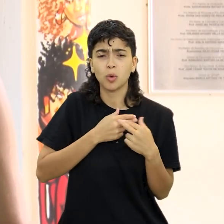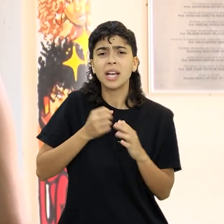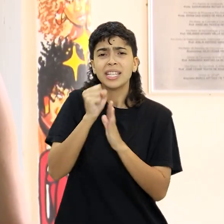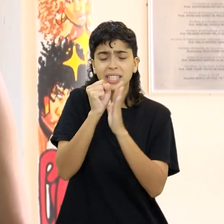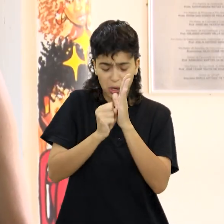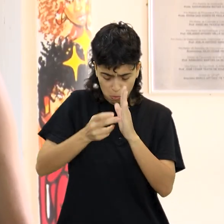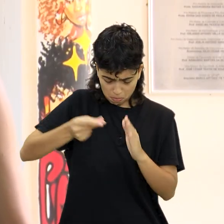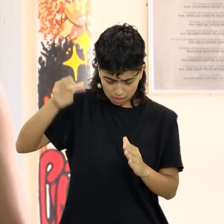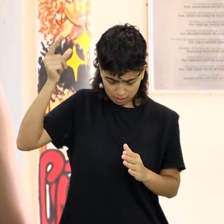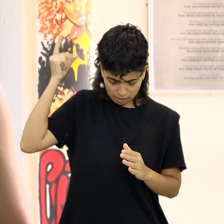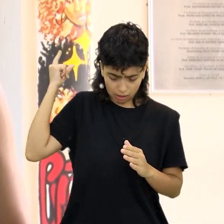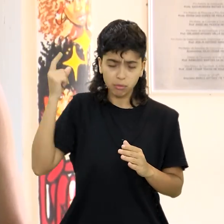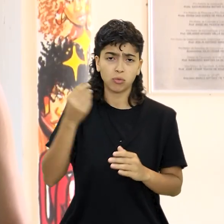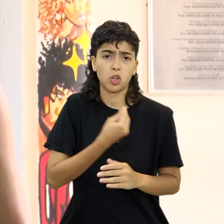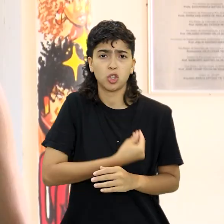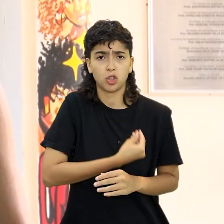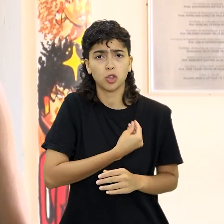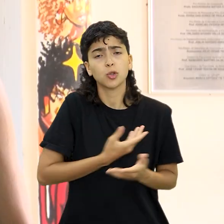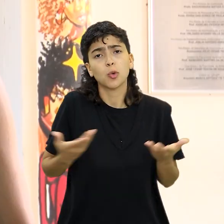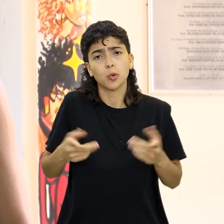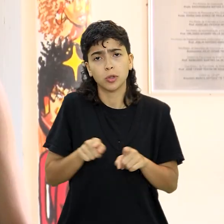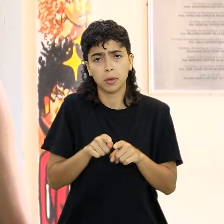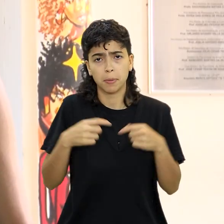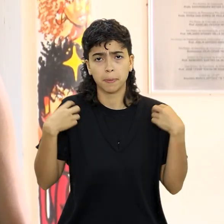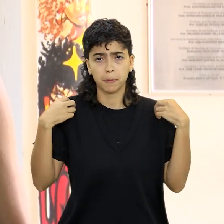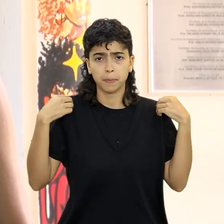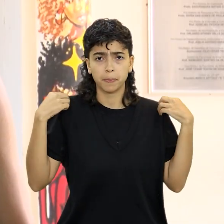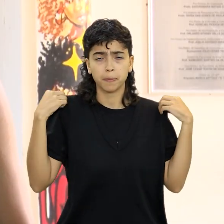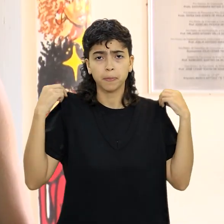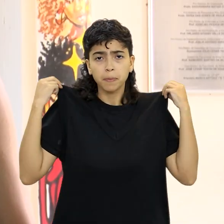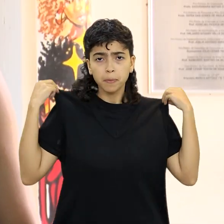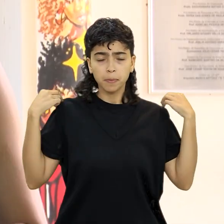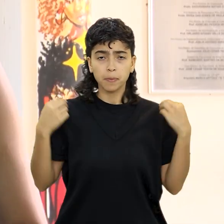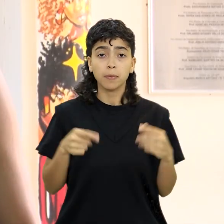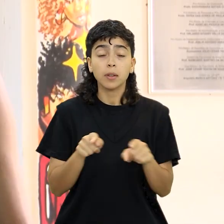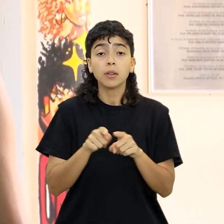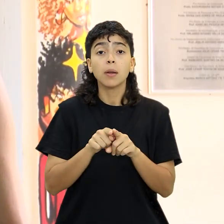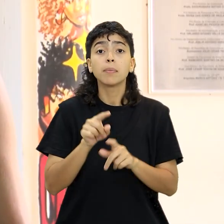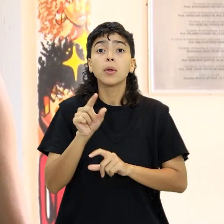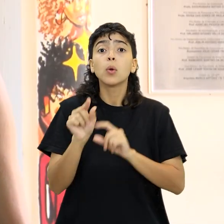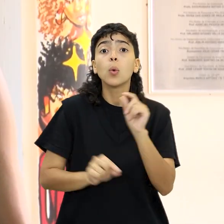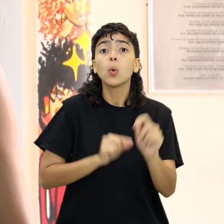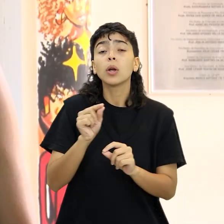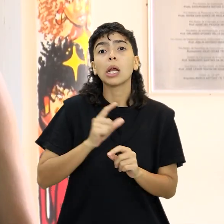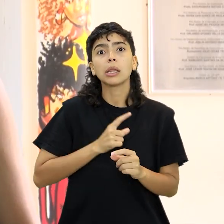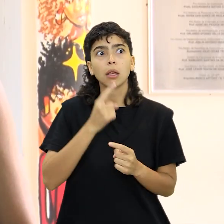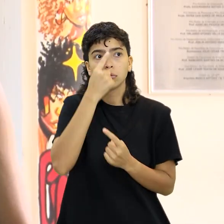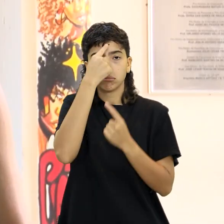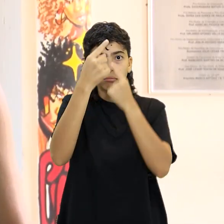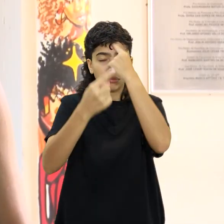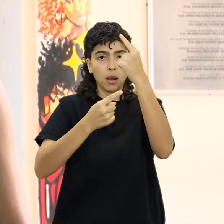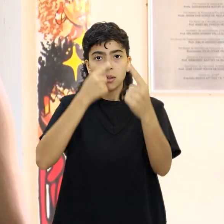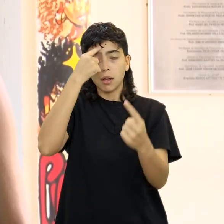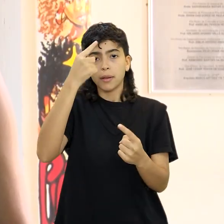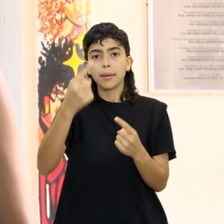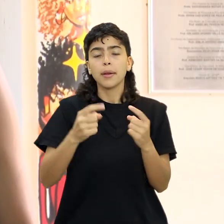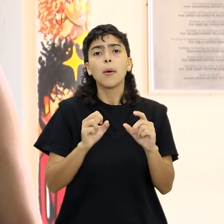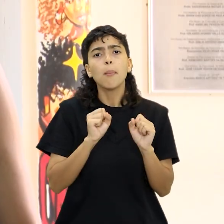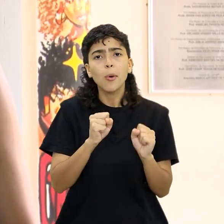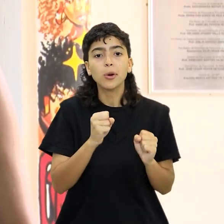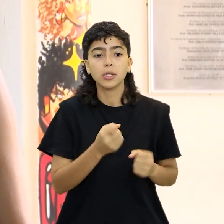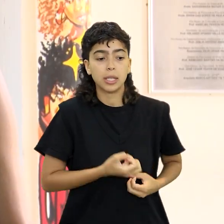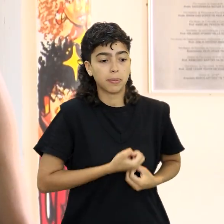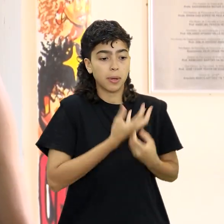que persiste até os dias de hoje. E também essa prática é tão criativa que pode ser considerada como uma forma